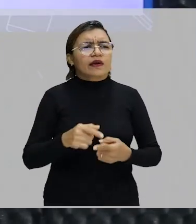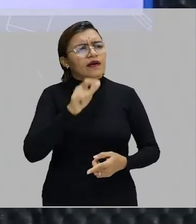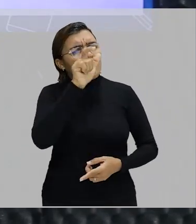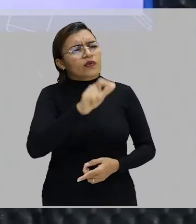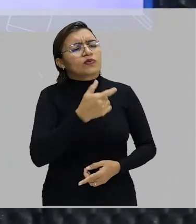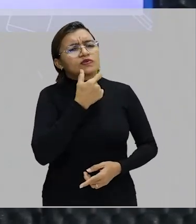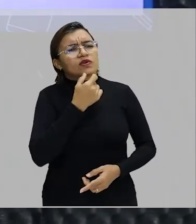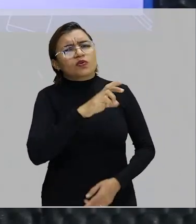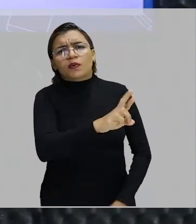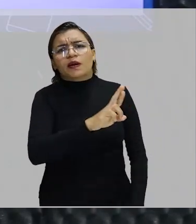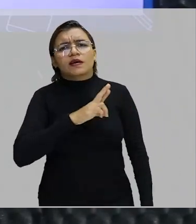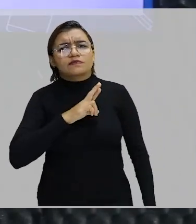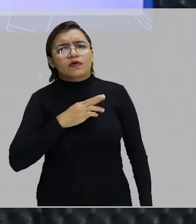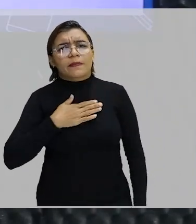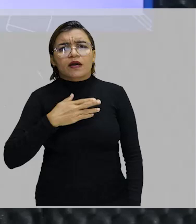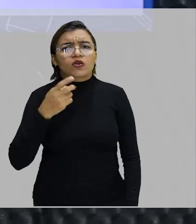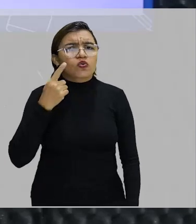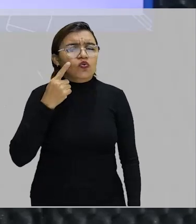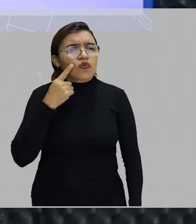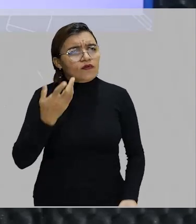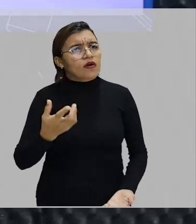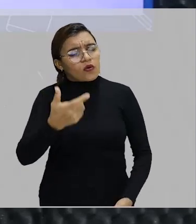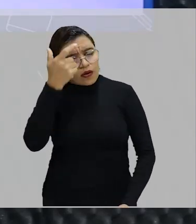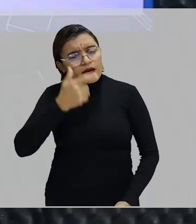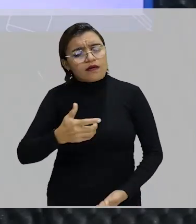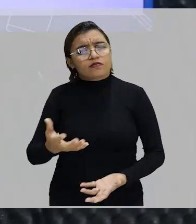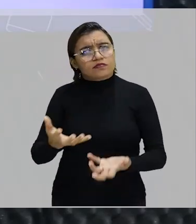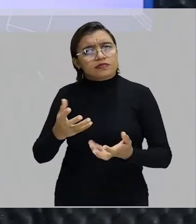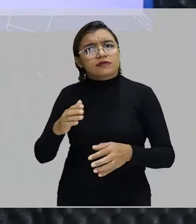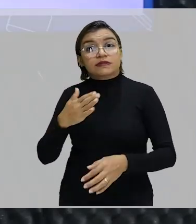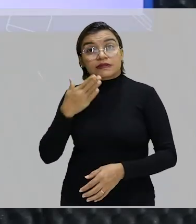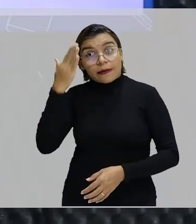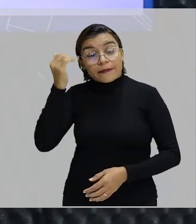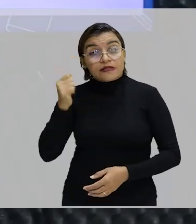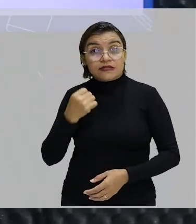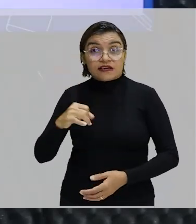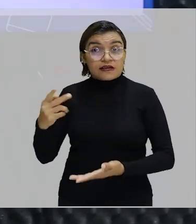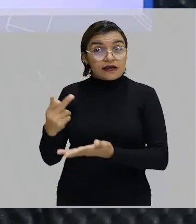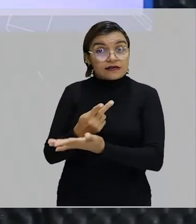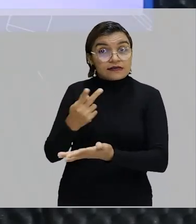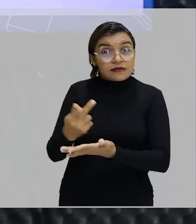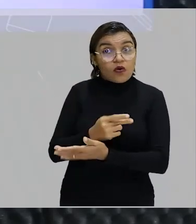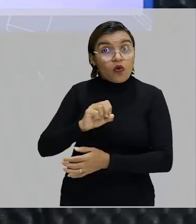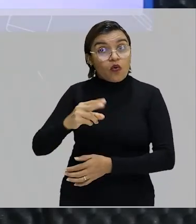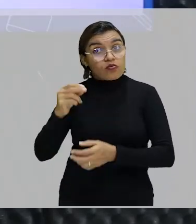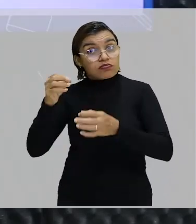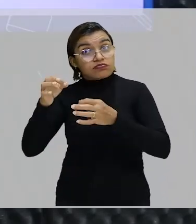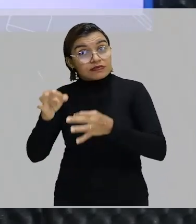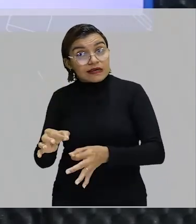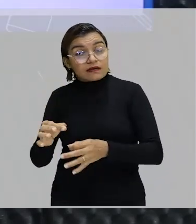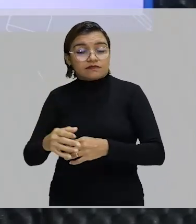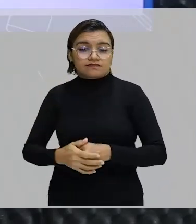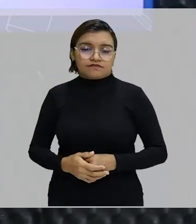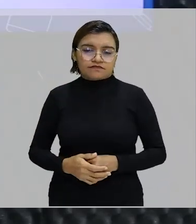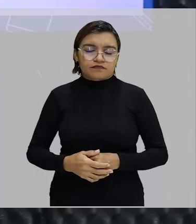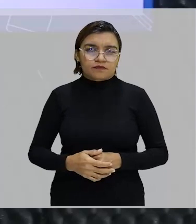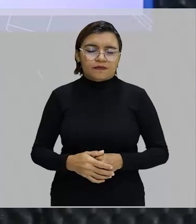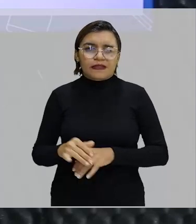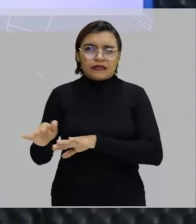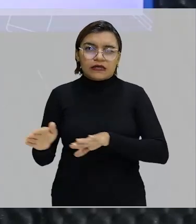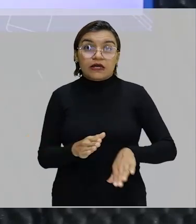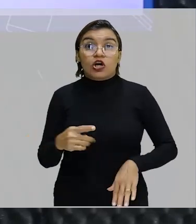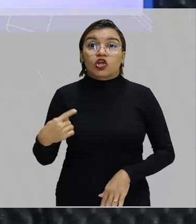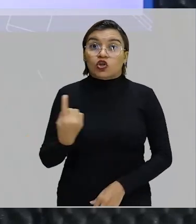quero é saber se está certo ou errado. Então, nós que somos professores de língua portuguesa, quando nós estamos